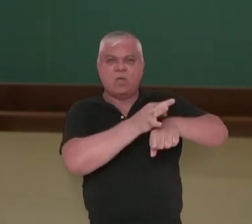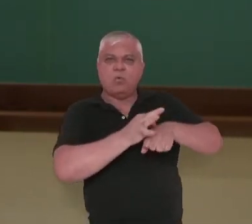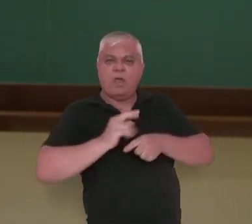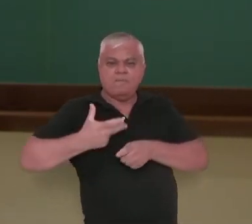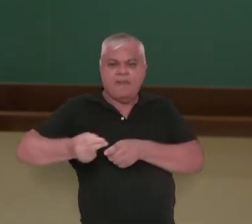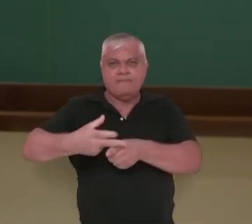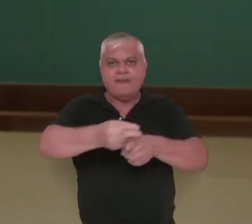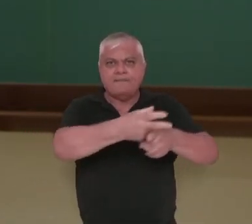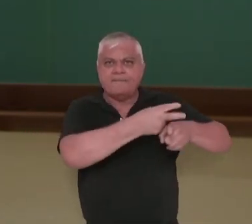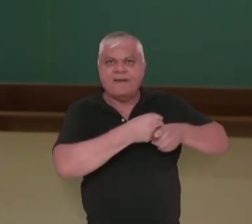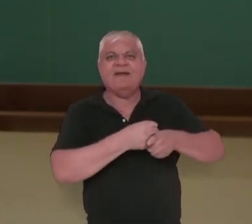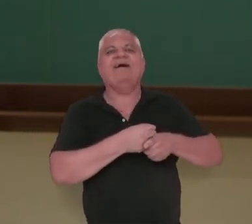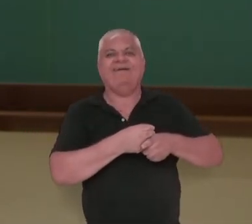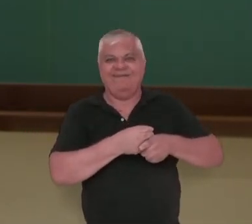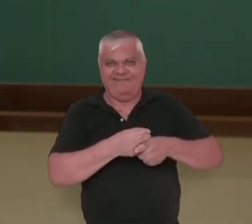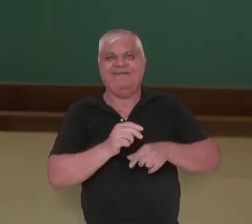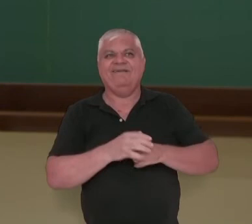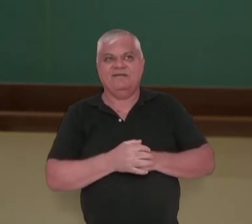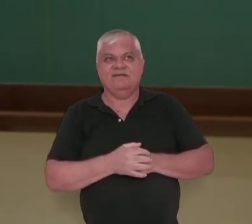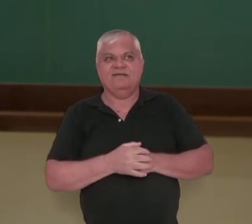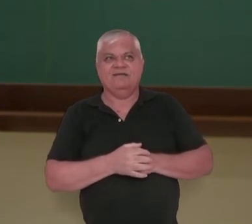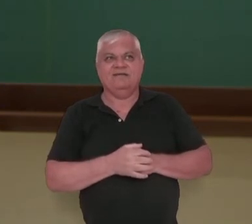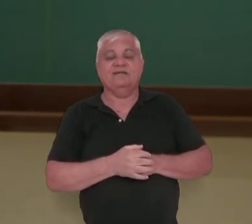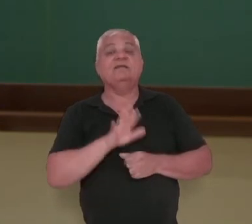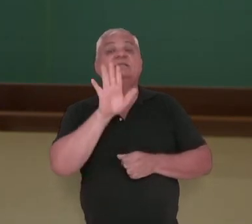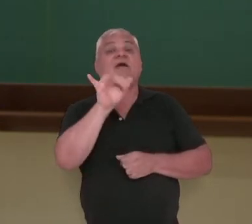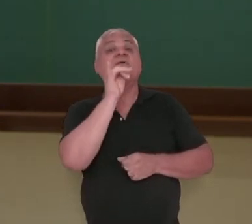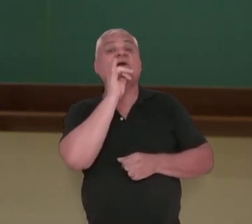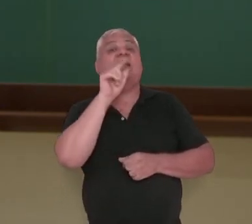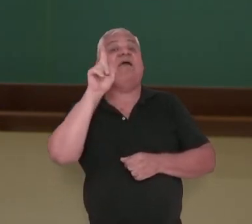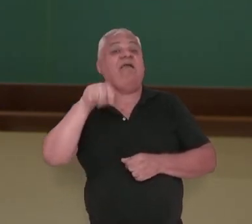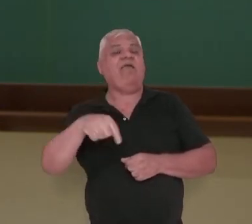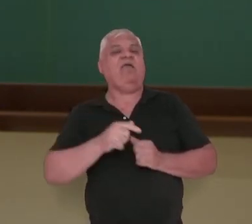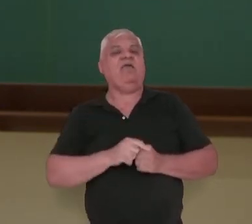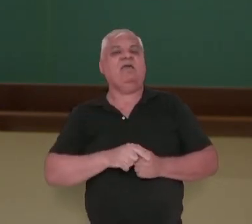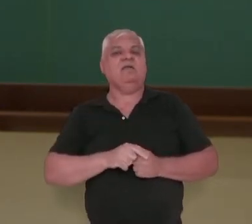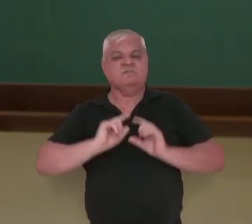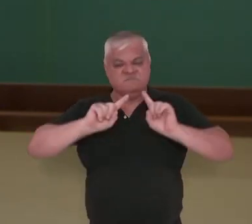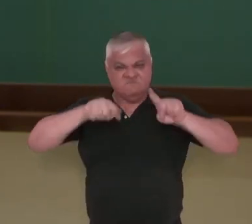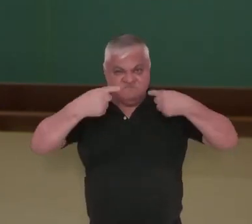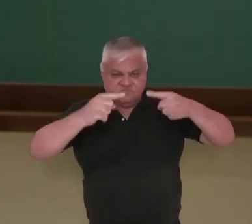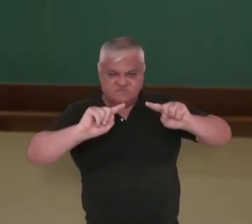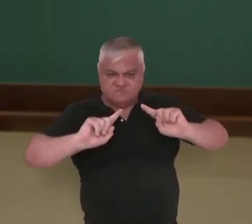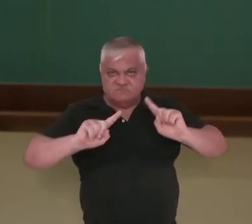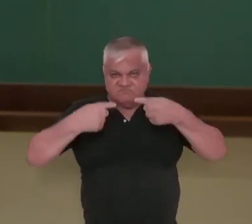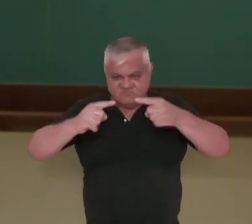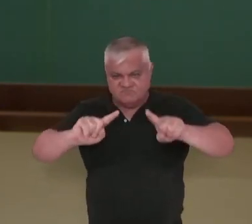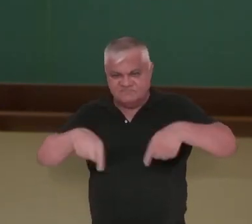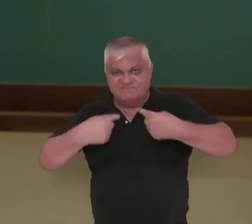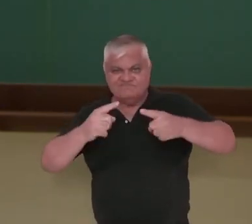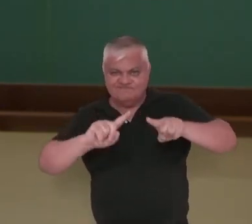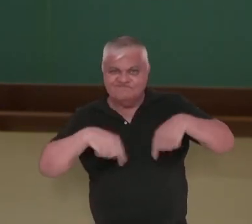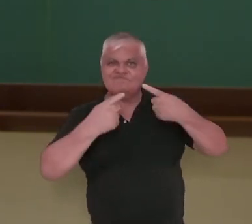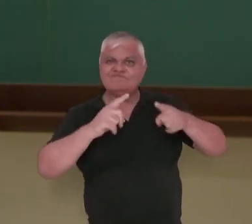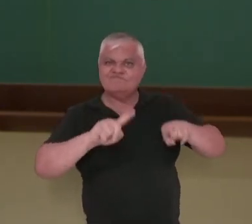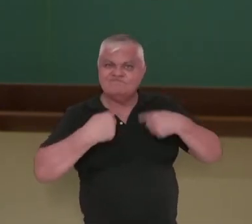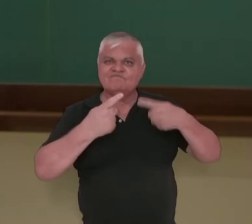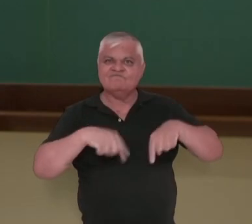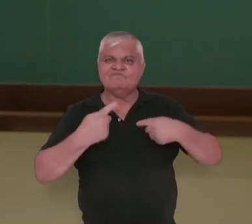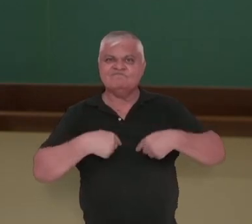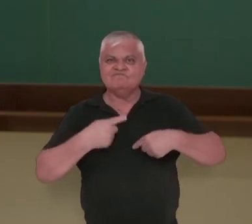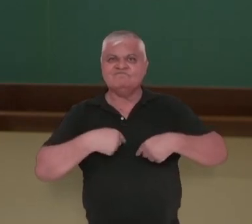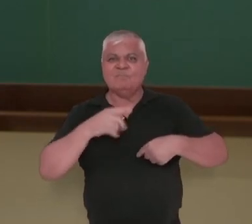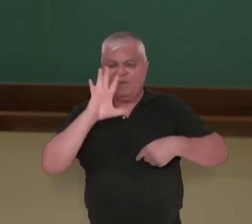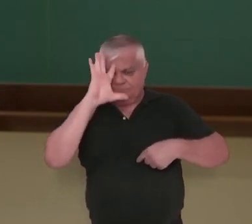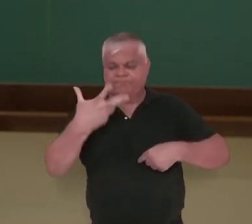Então, vamos pensar que seria uma provocação ao nosso sistema imunológico. Provocá-lo a